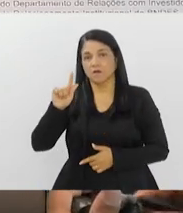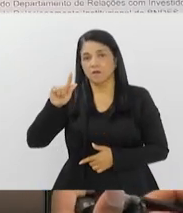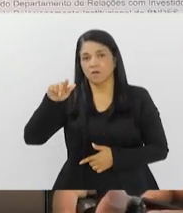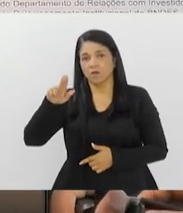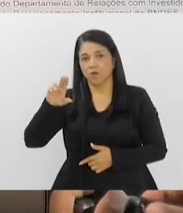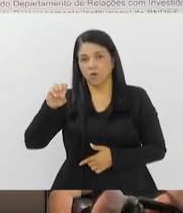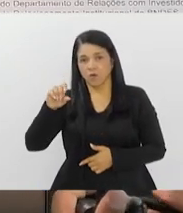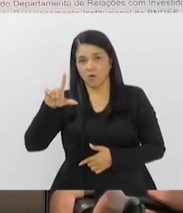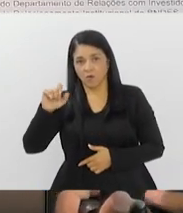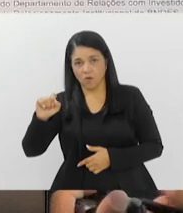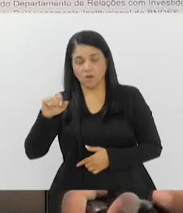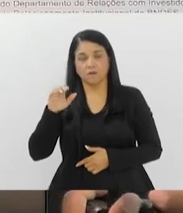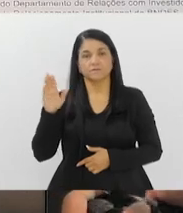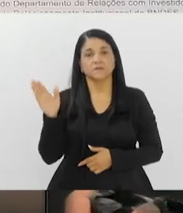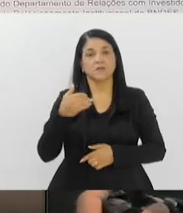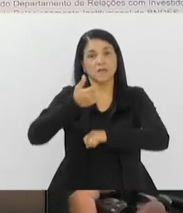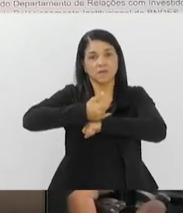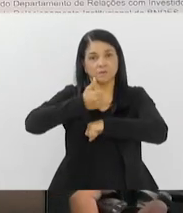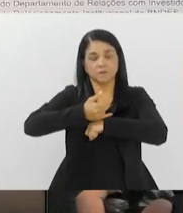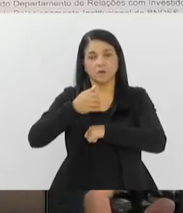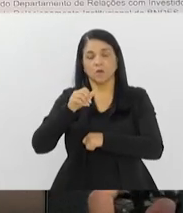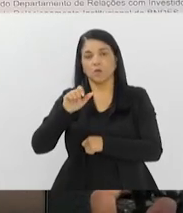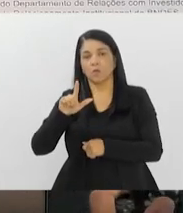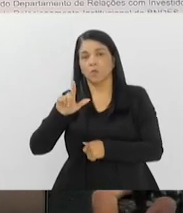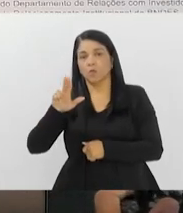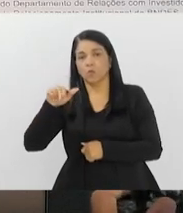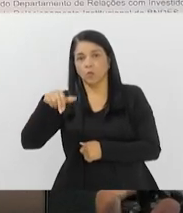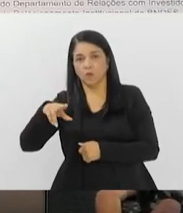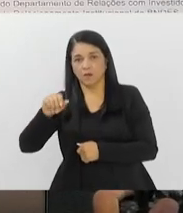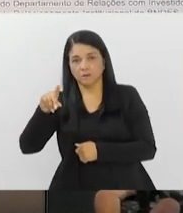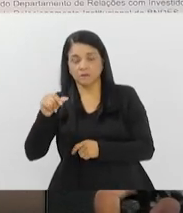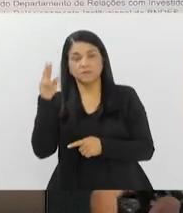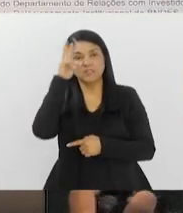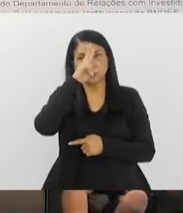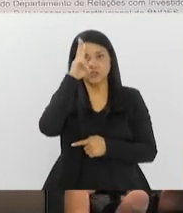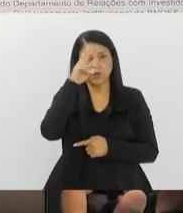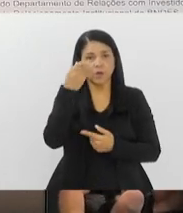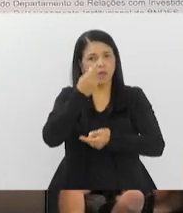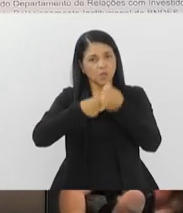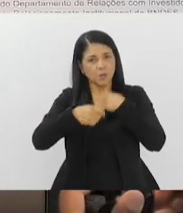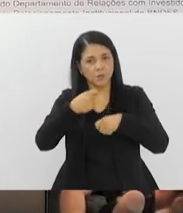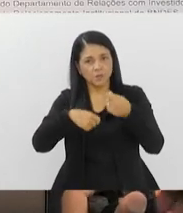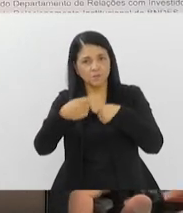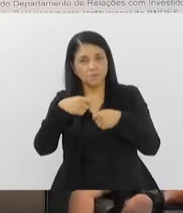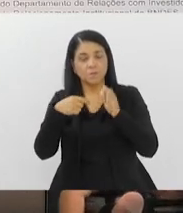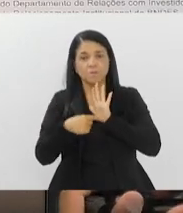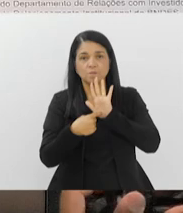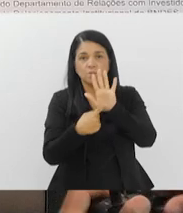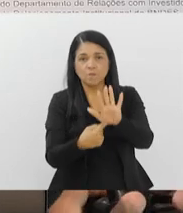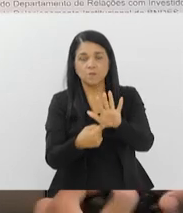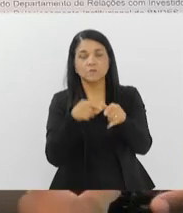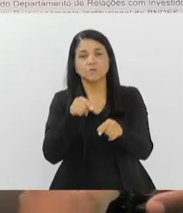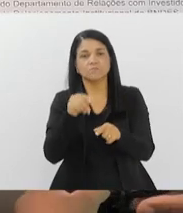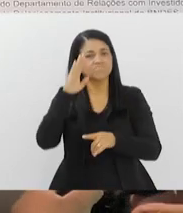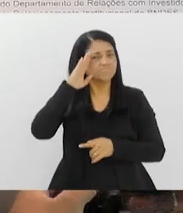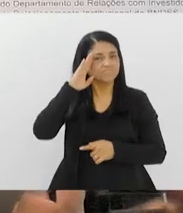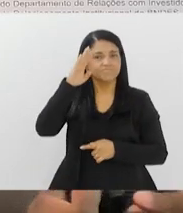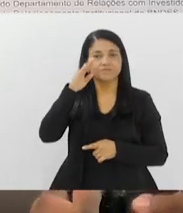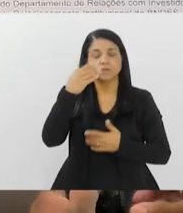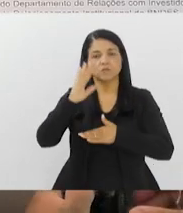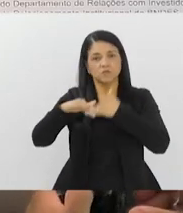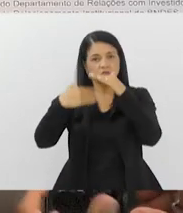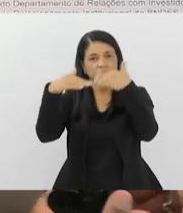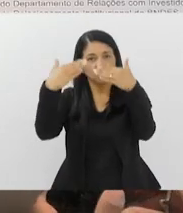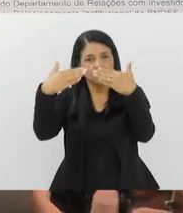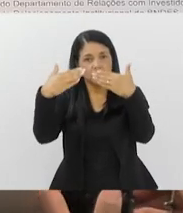Luanda. Essa relação, não apenas histórica, mas também econômica, tem se mostrado crucial para o